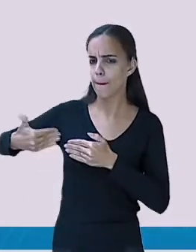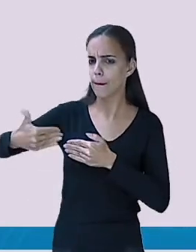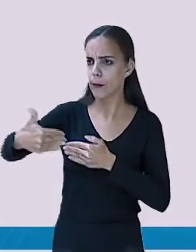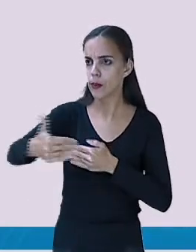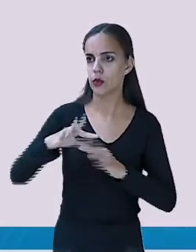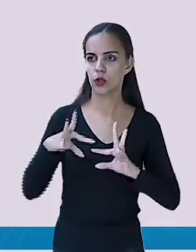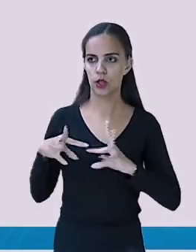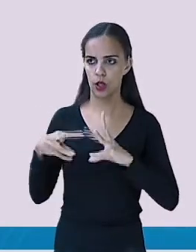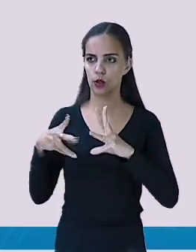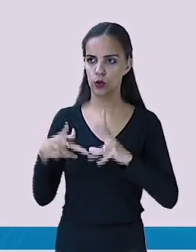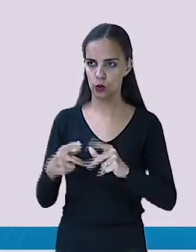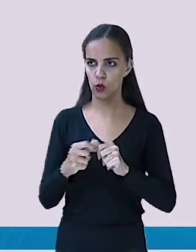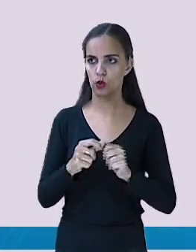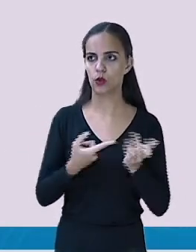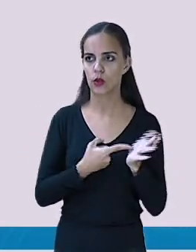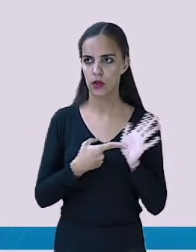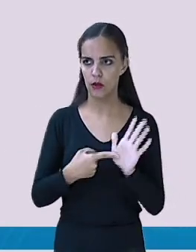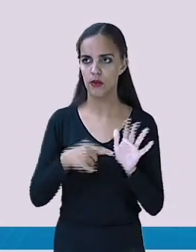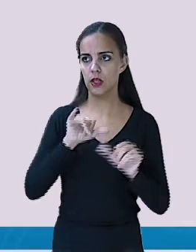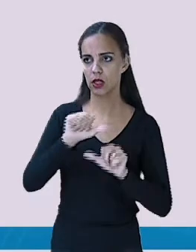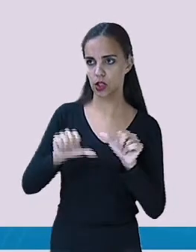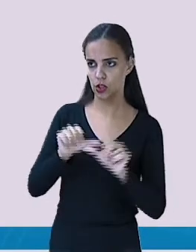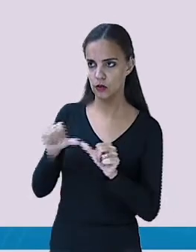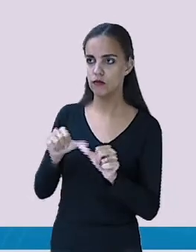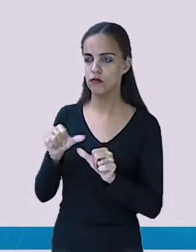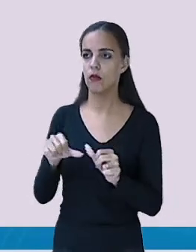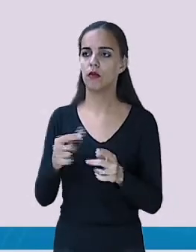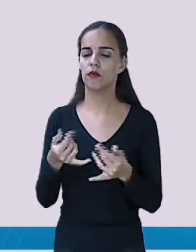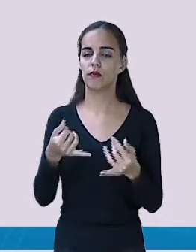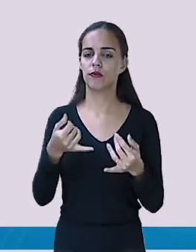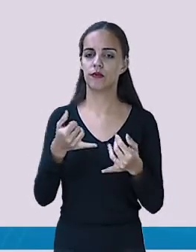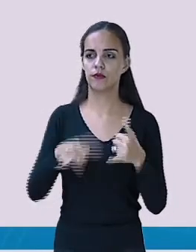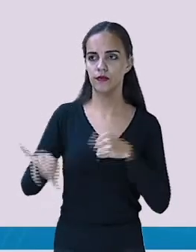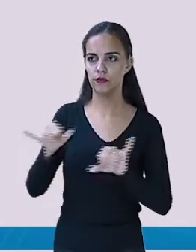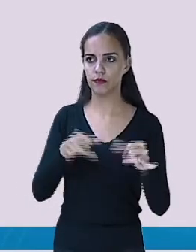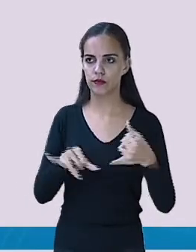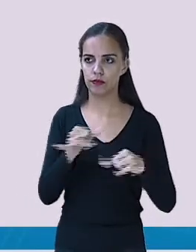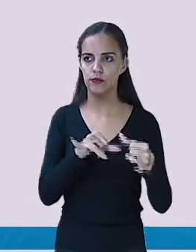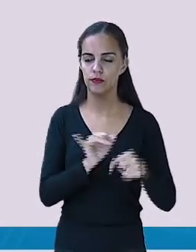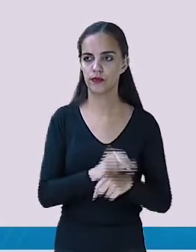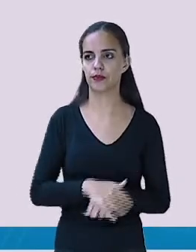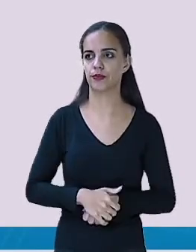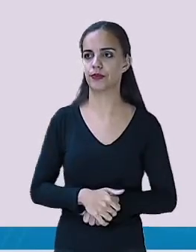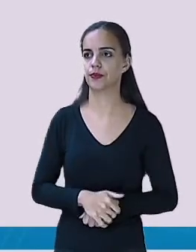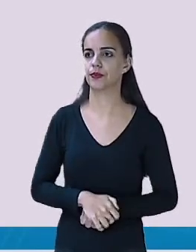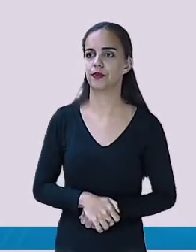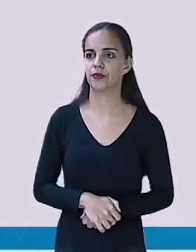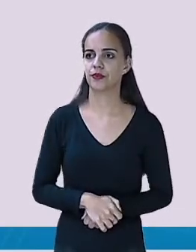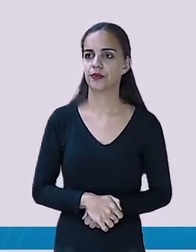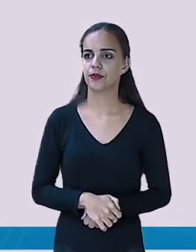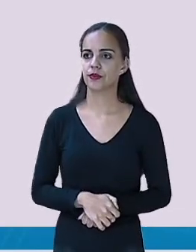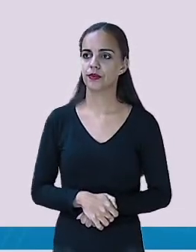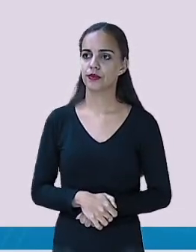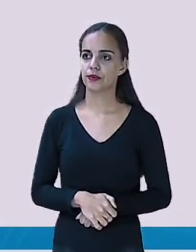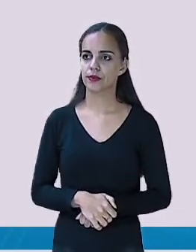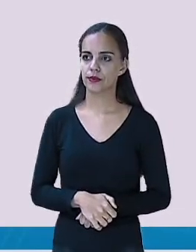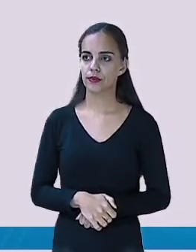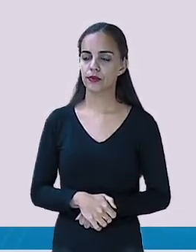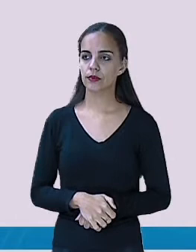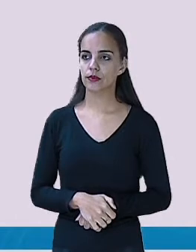de queima libera calor da liberação de calor é uma evidência um sinal está acontecendo